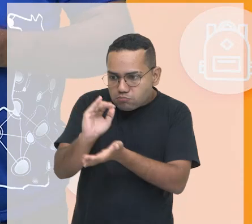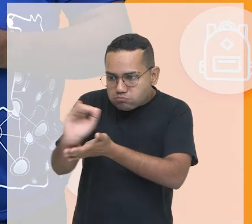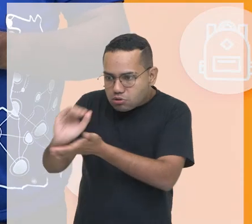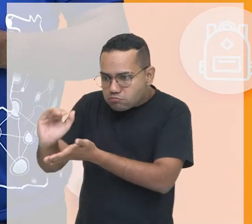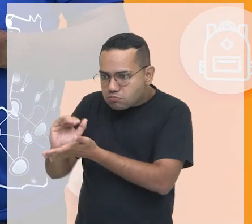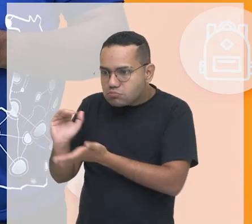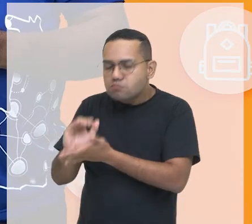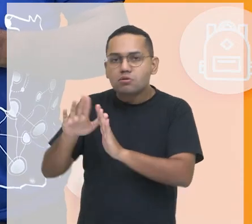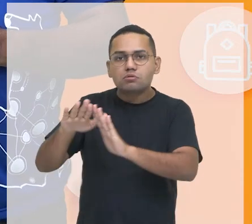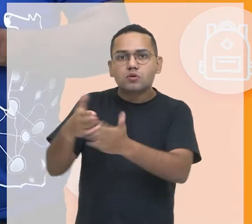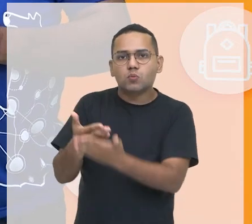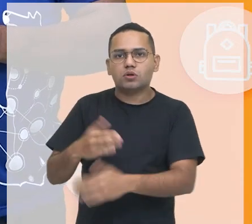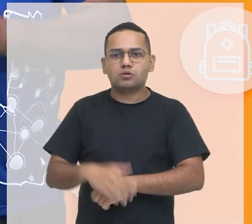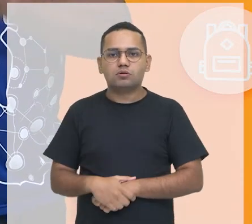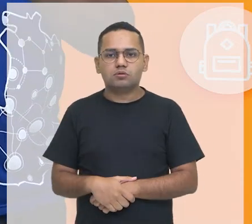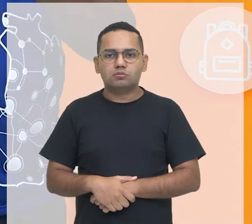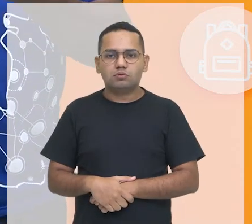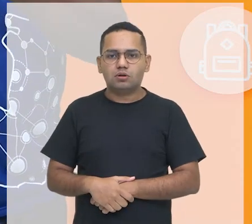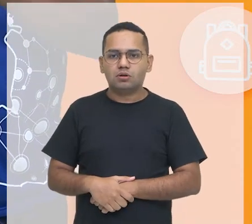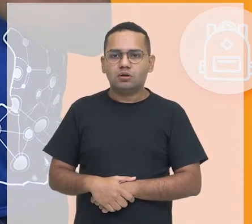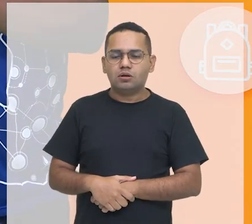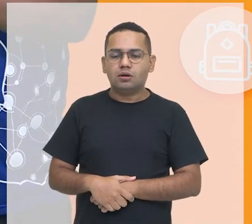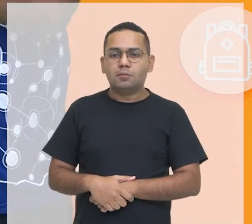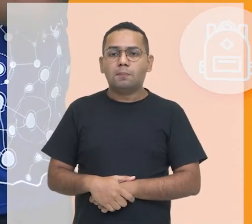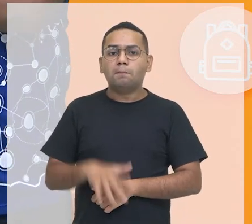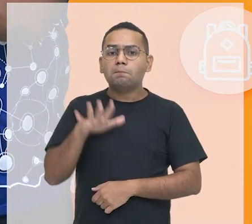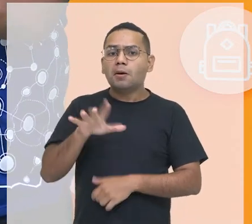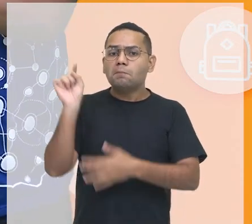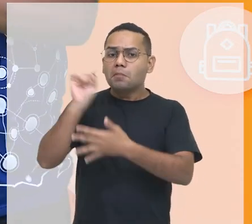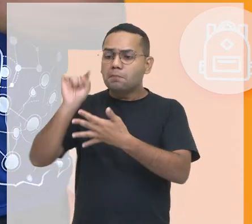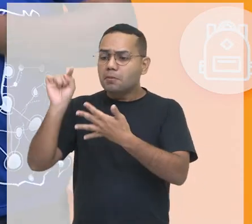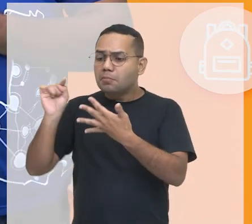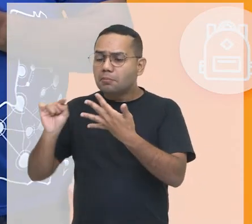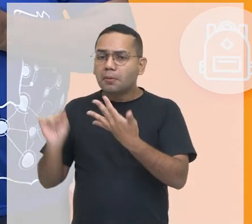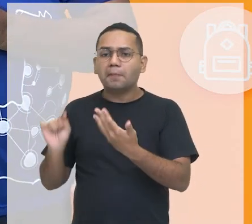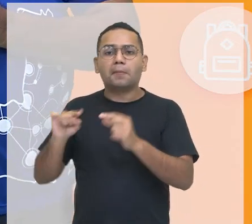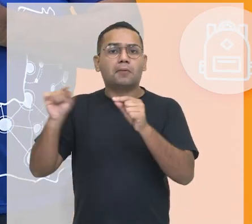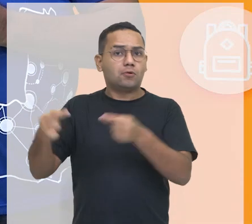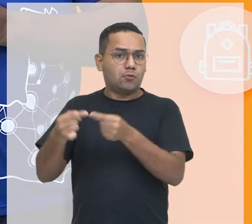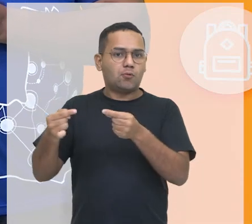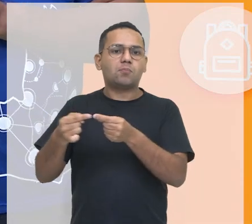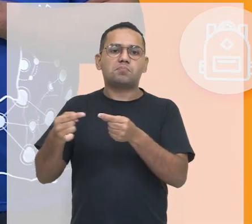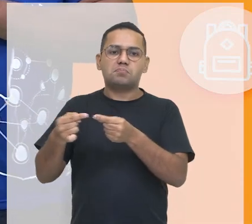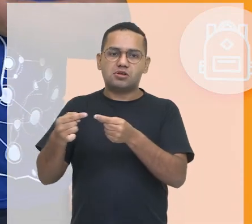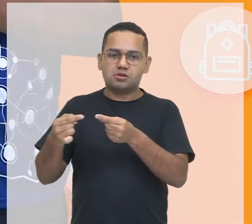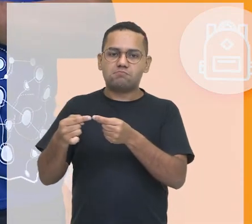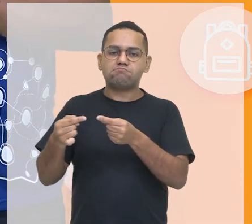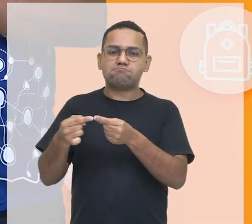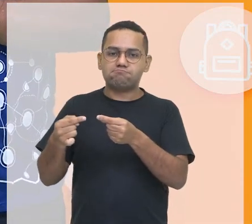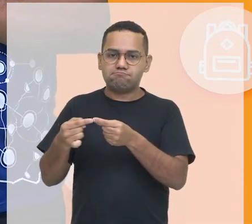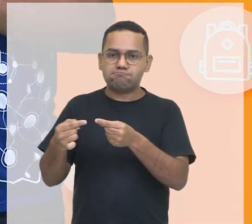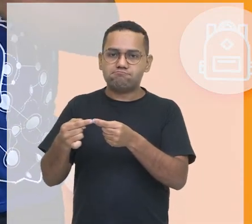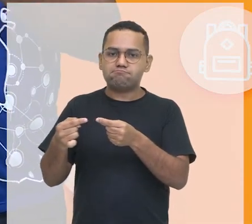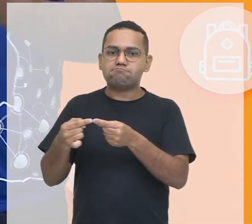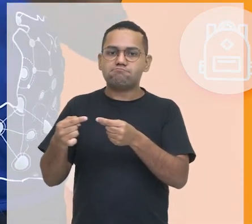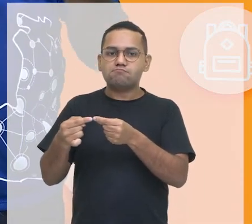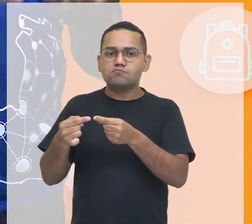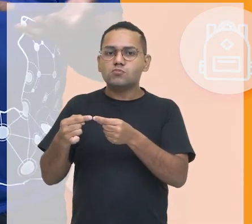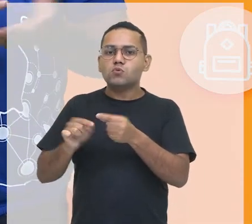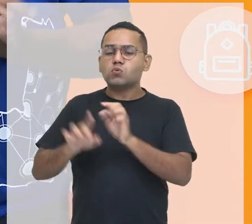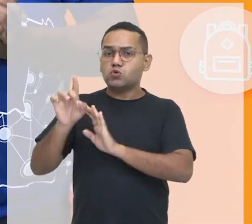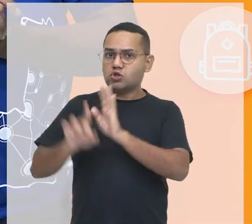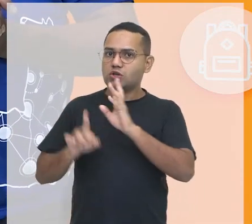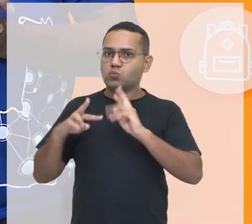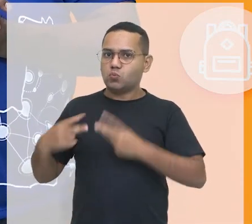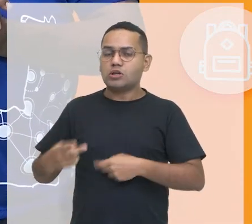para a educação, tudo isso aí está ligado com essas questões aqui. E quando o governo não faz isso, ele viola